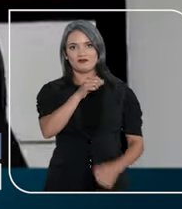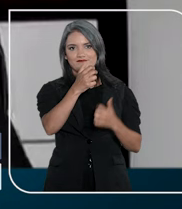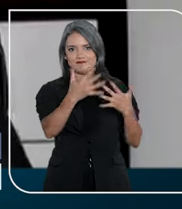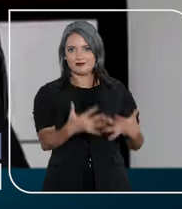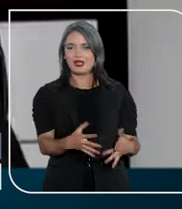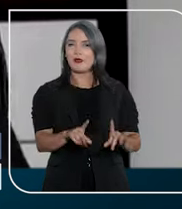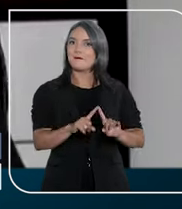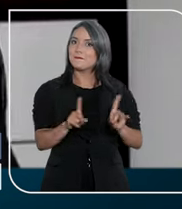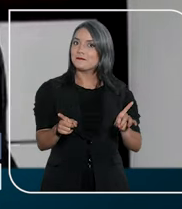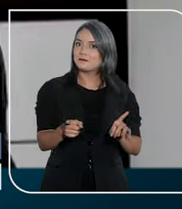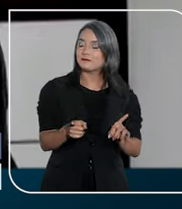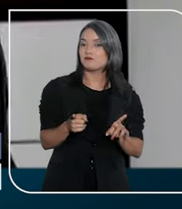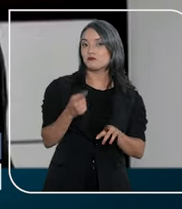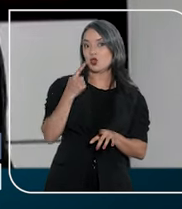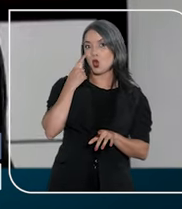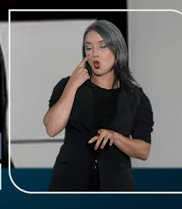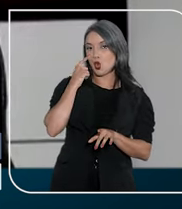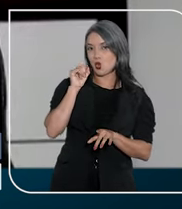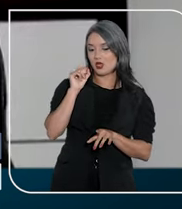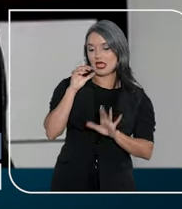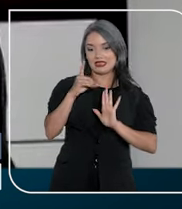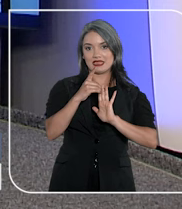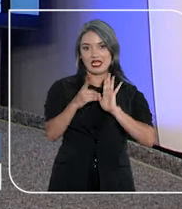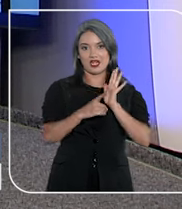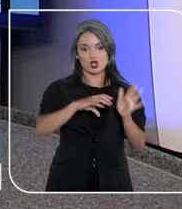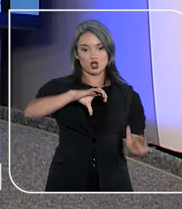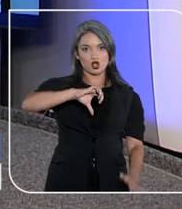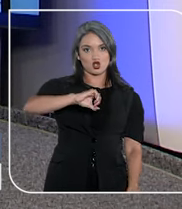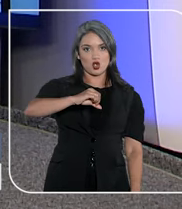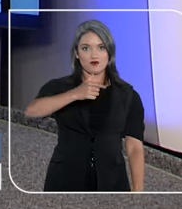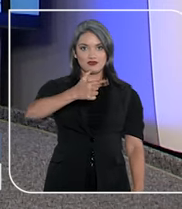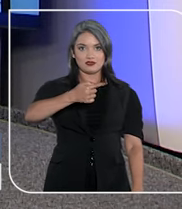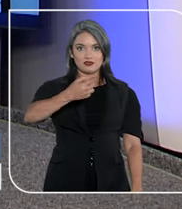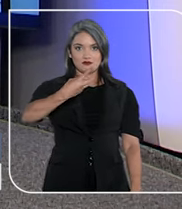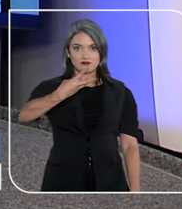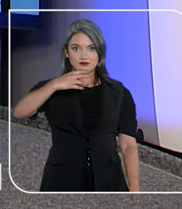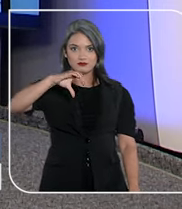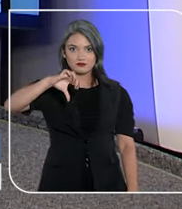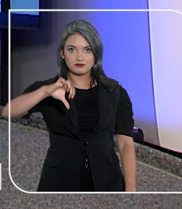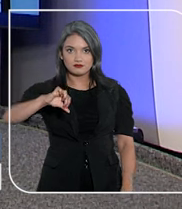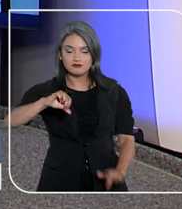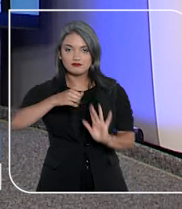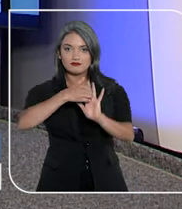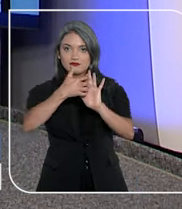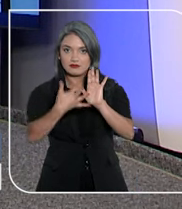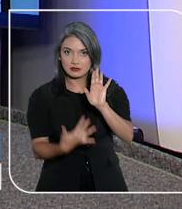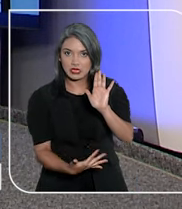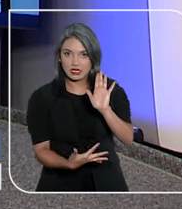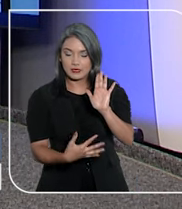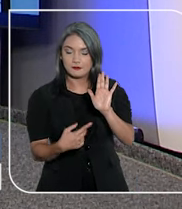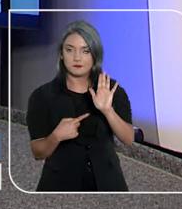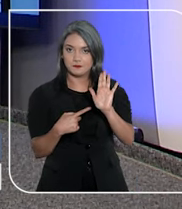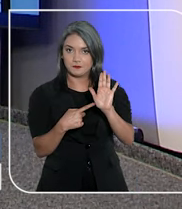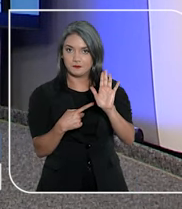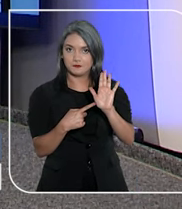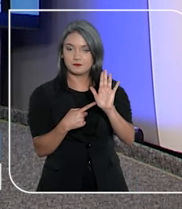veja, o decreto 9739, ele nos diz, isso está lá no decreto, que eu